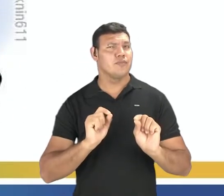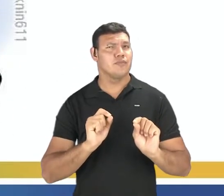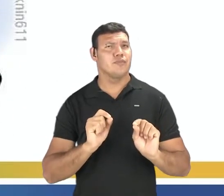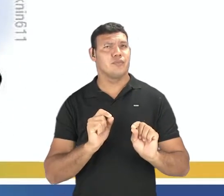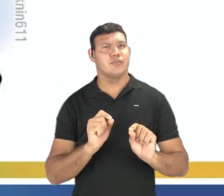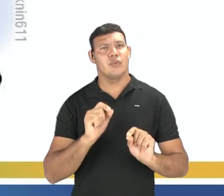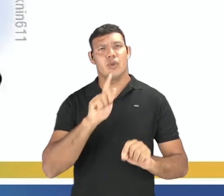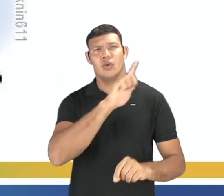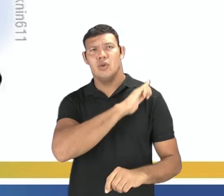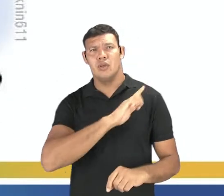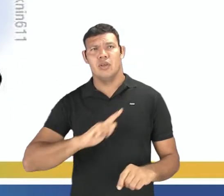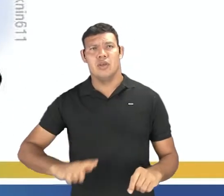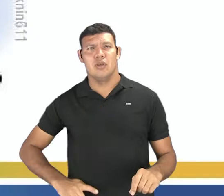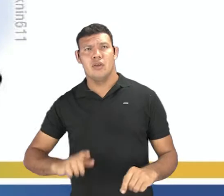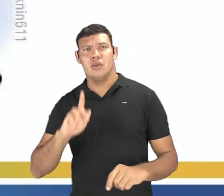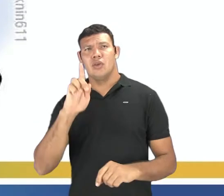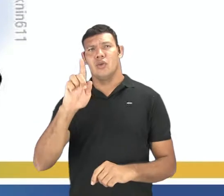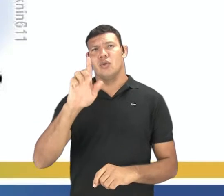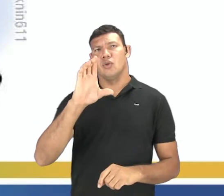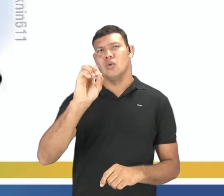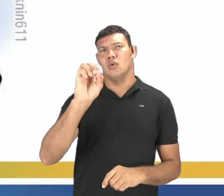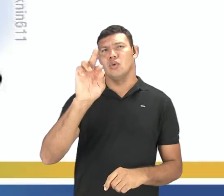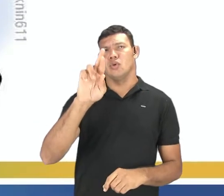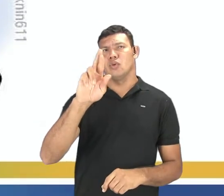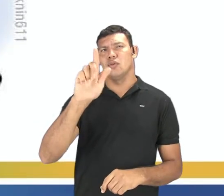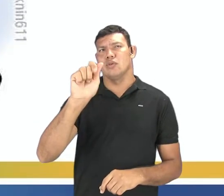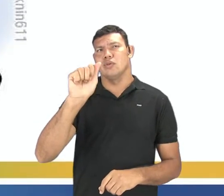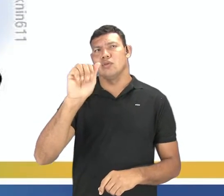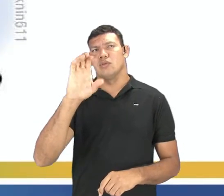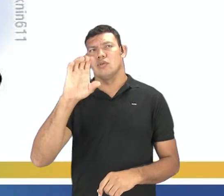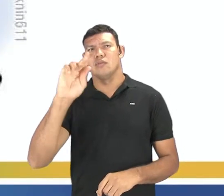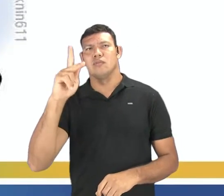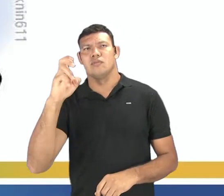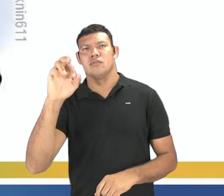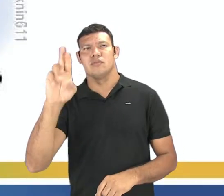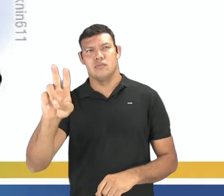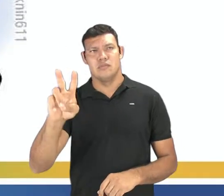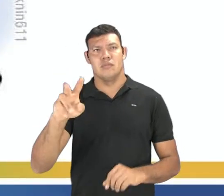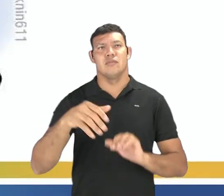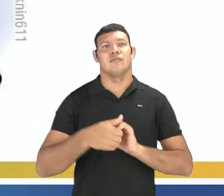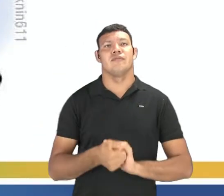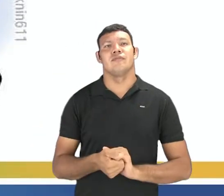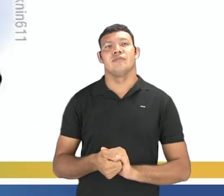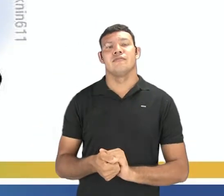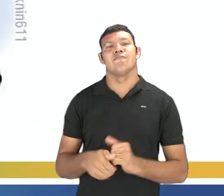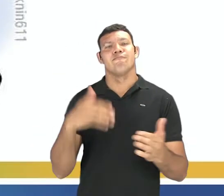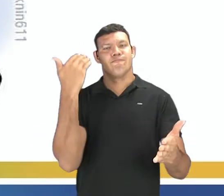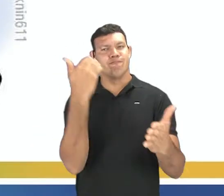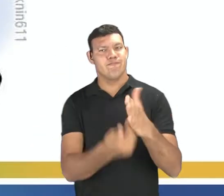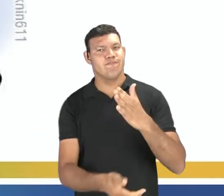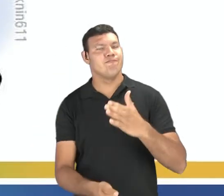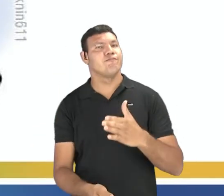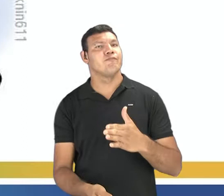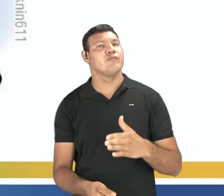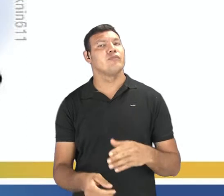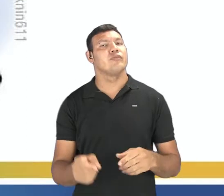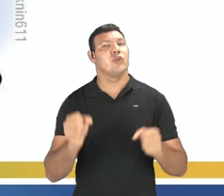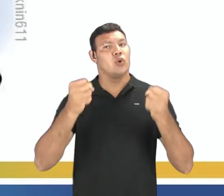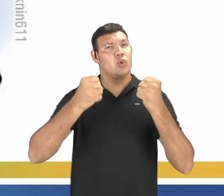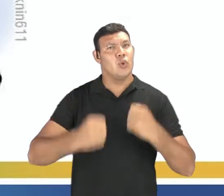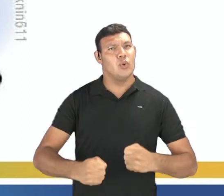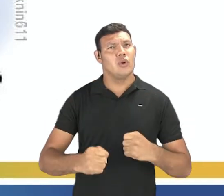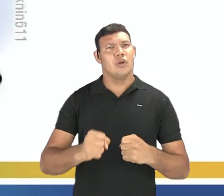do camarada que vai estar perdendo o poder para Boris Yeltsin, né, que é o governo de Gorbachev. Tem uma glasnost e a perestroika.